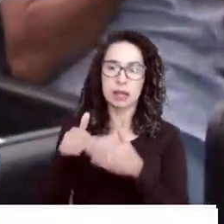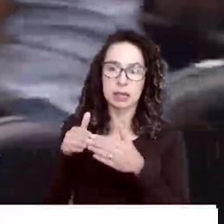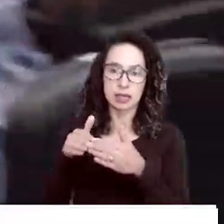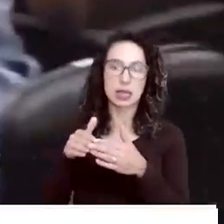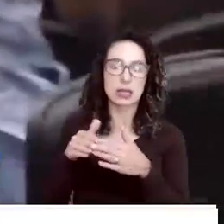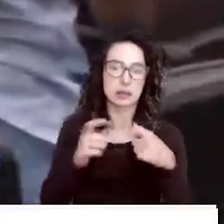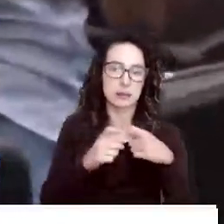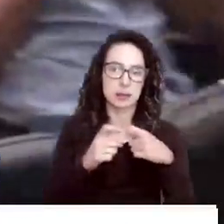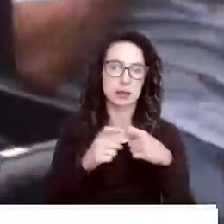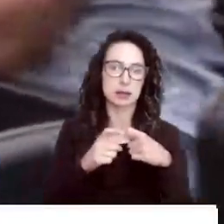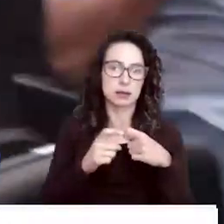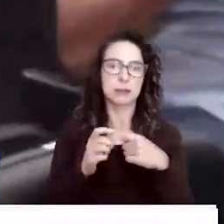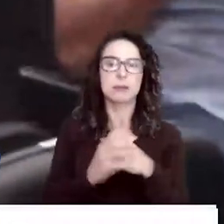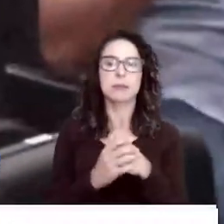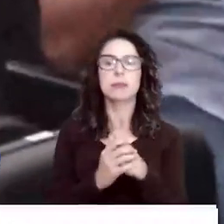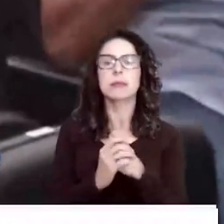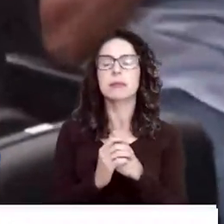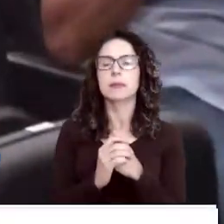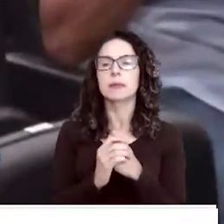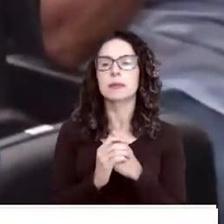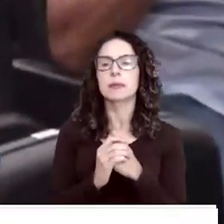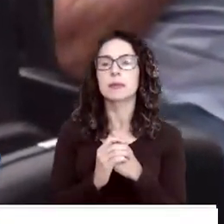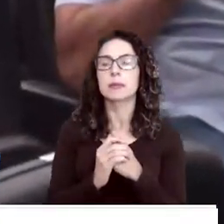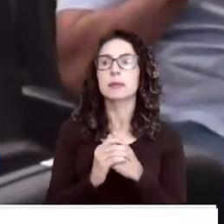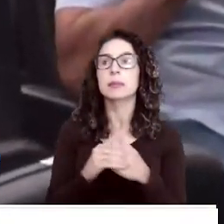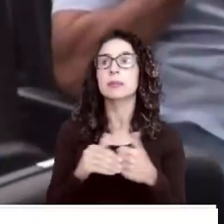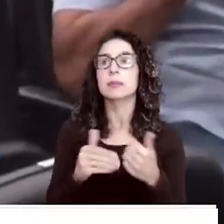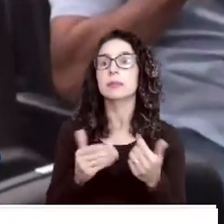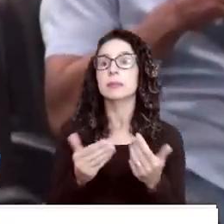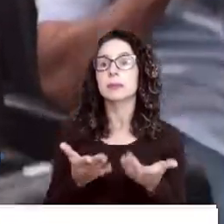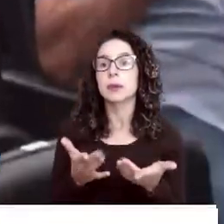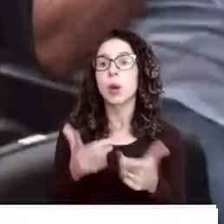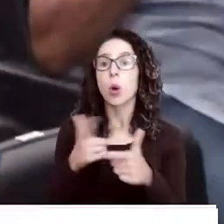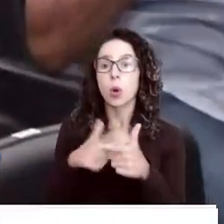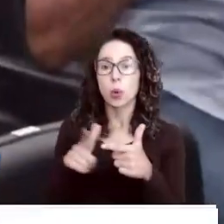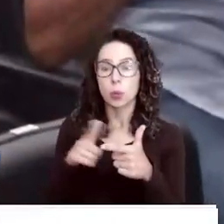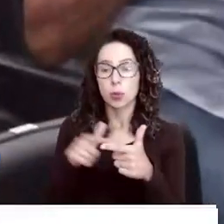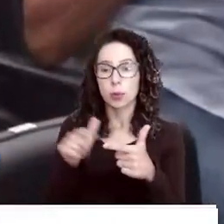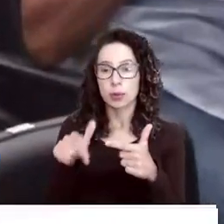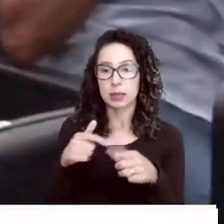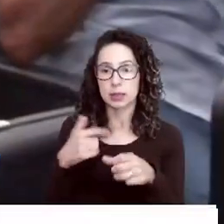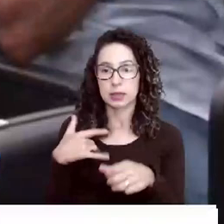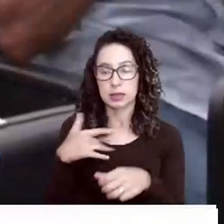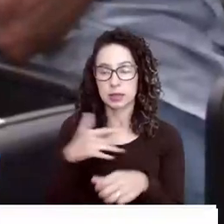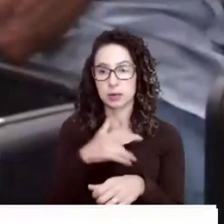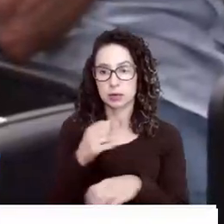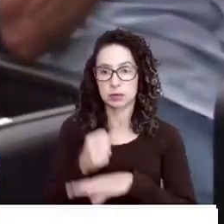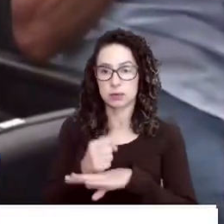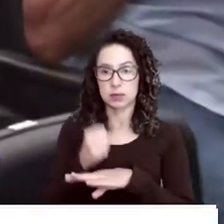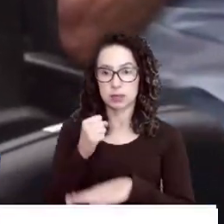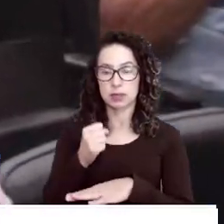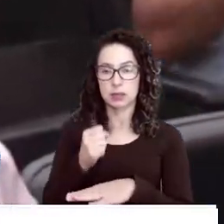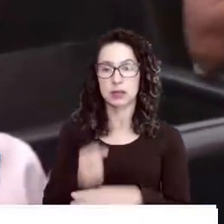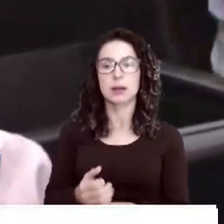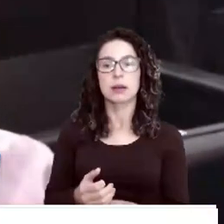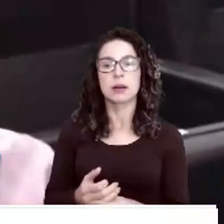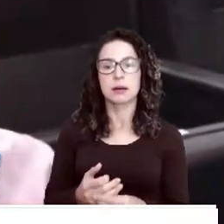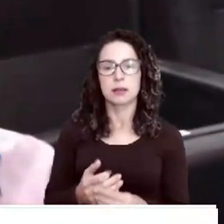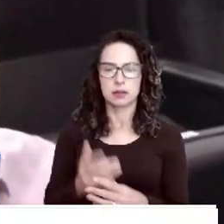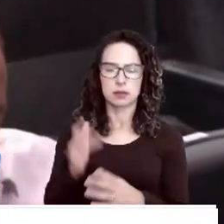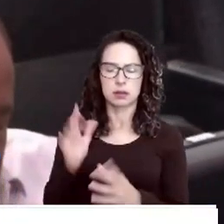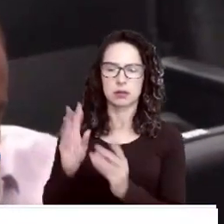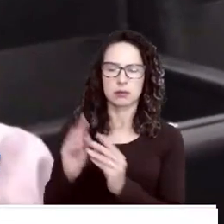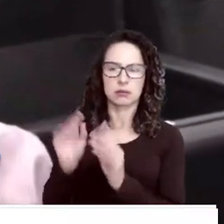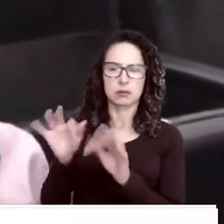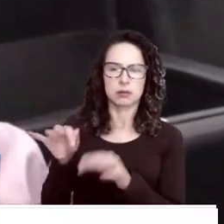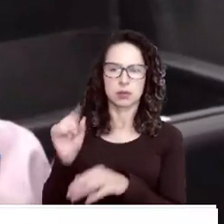Né? E o problema da saúde em Franca, eu já estou concluindo nesse um minuto,